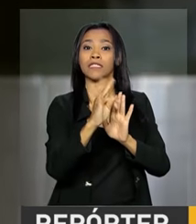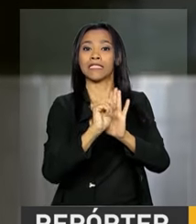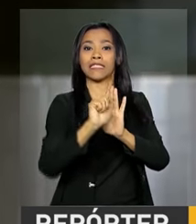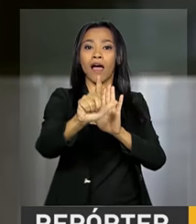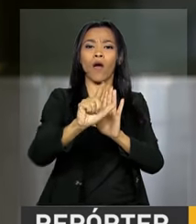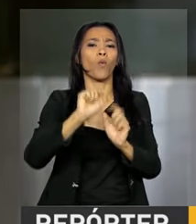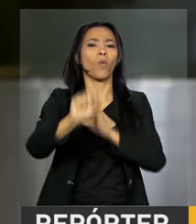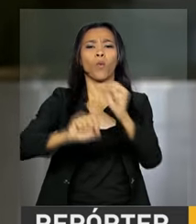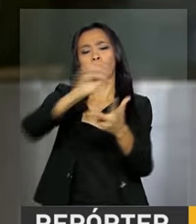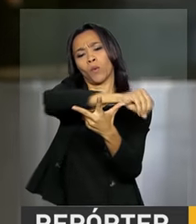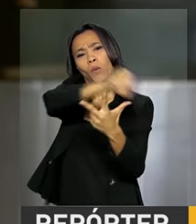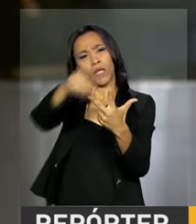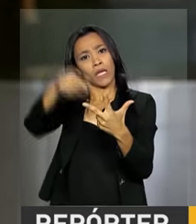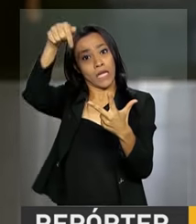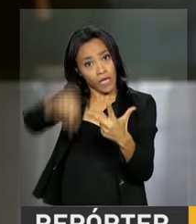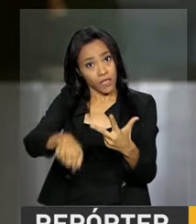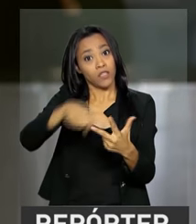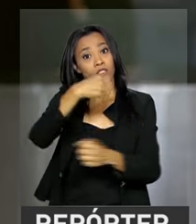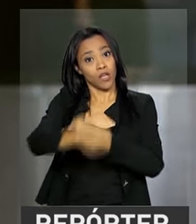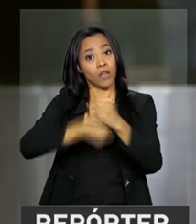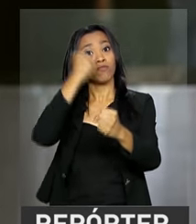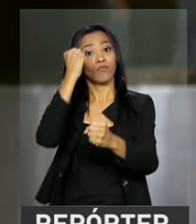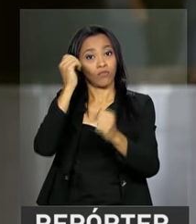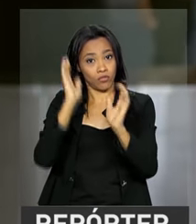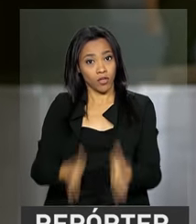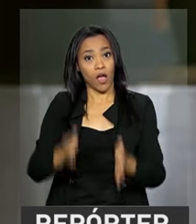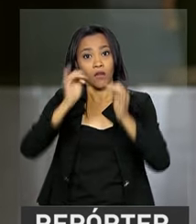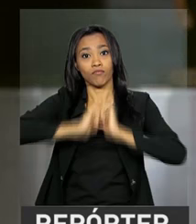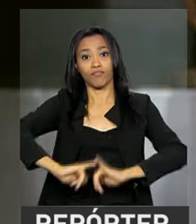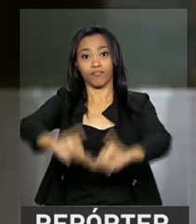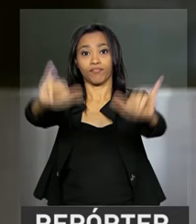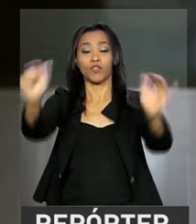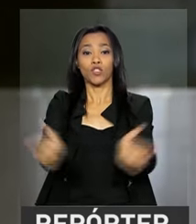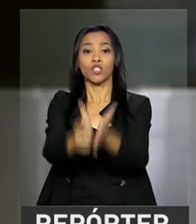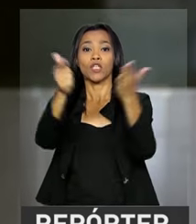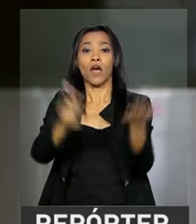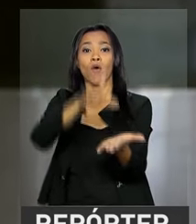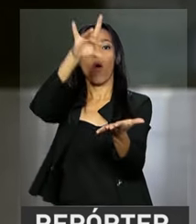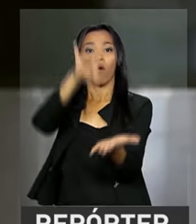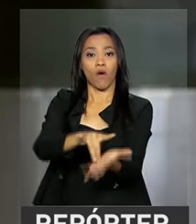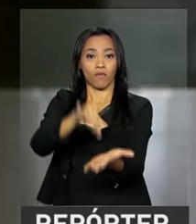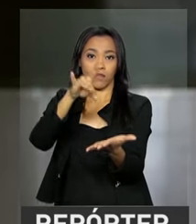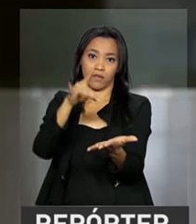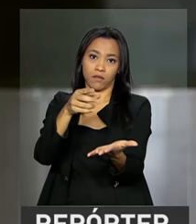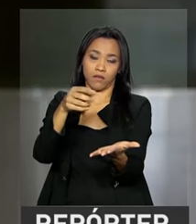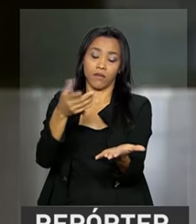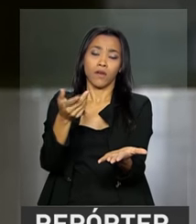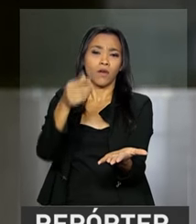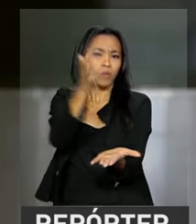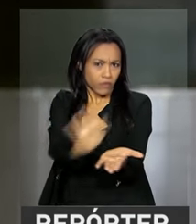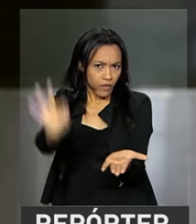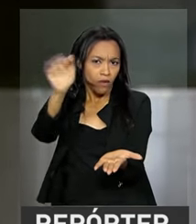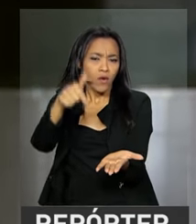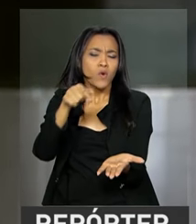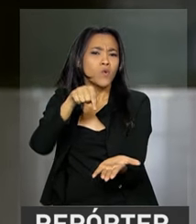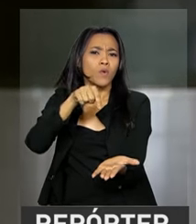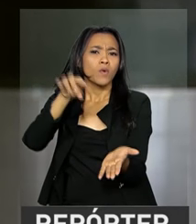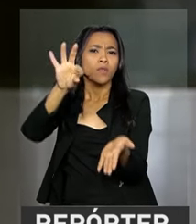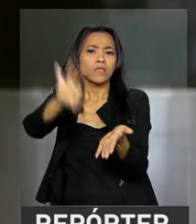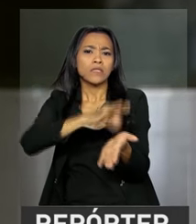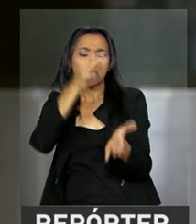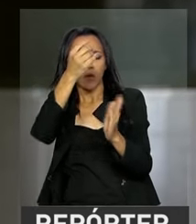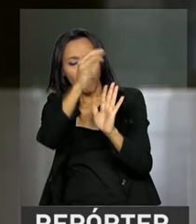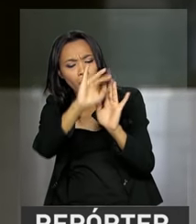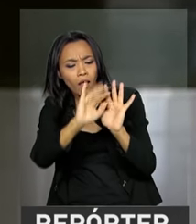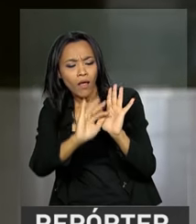Nacional do Ensino Médio, deste ano foi publicado no Diário Oficial da União desta segunda-feira. Pelo texto, Renata, as inscrições no